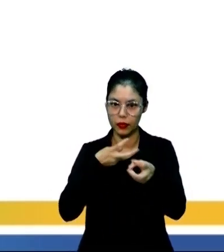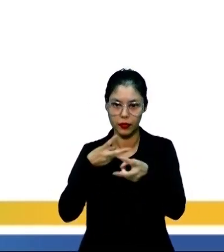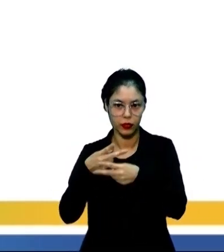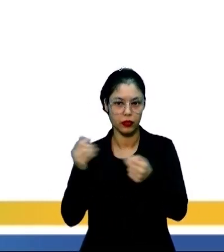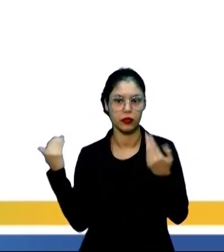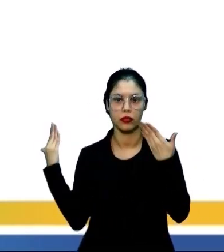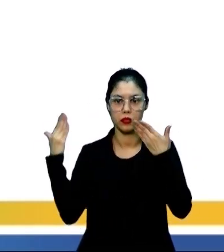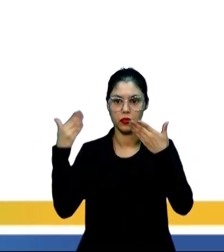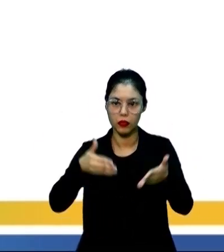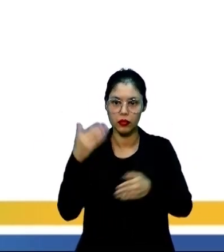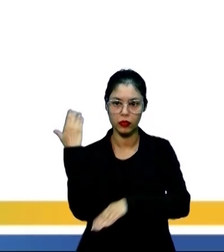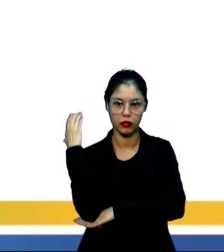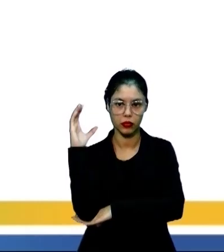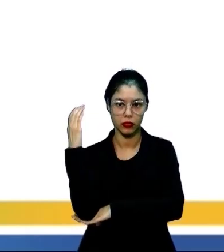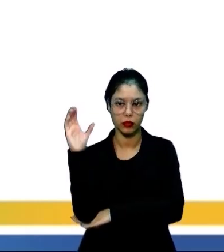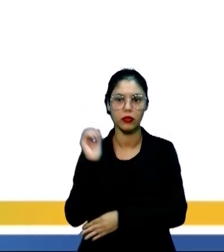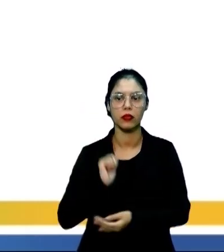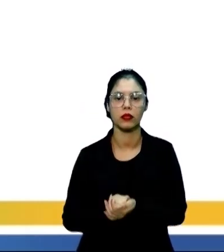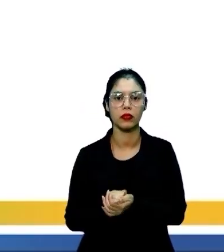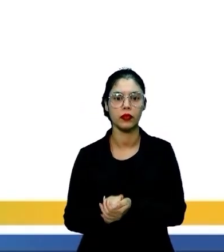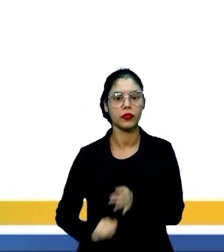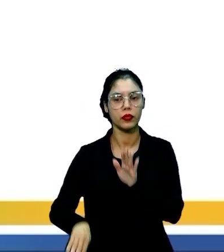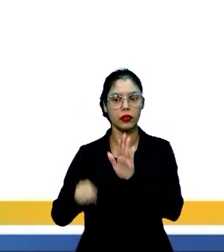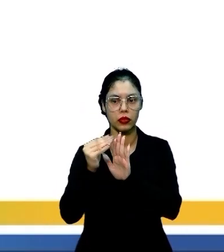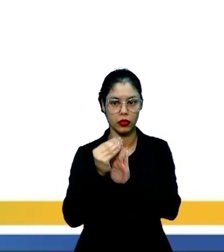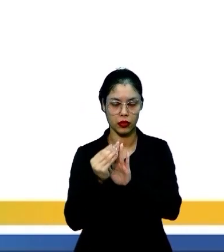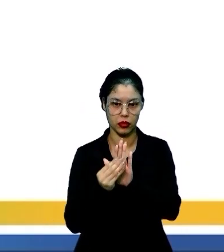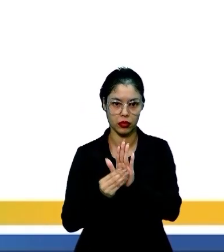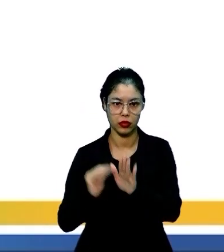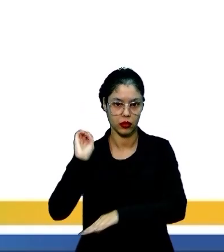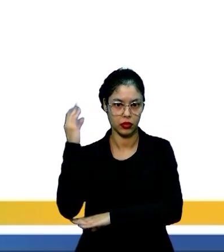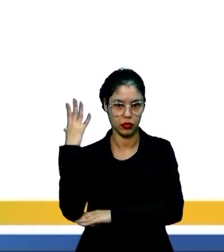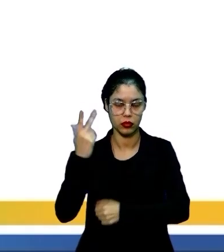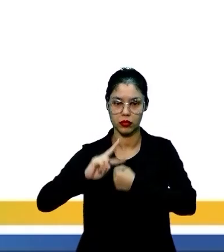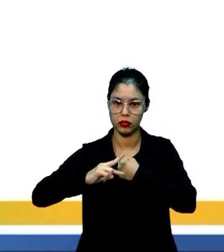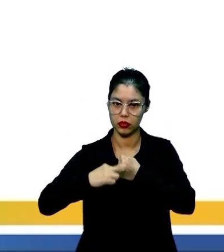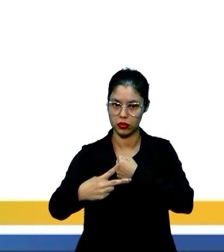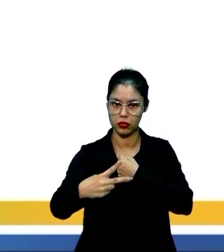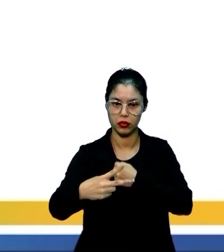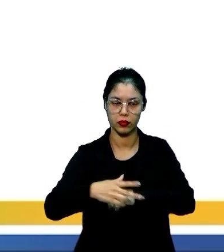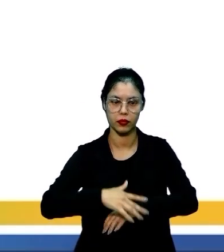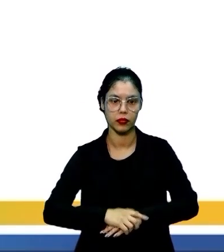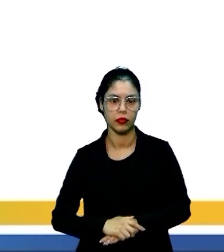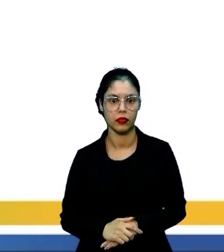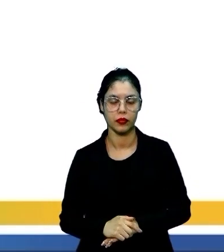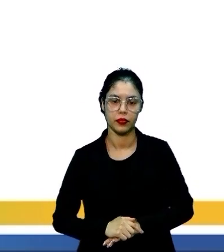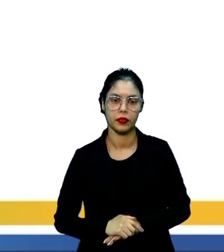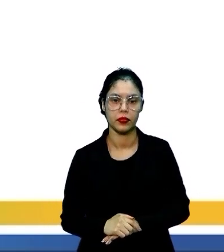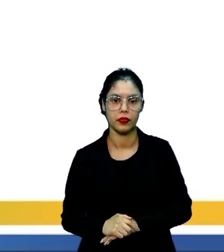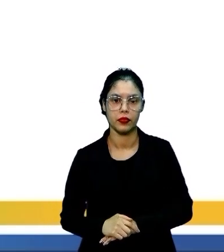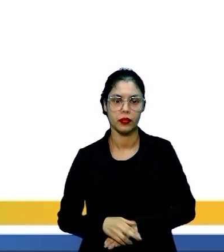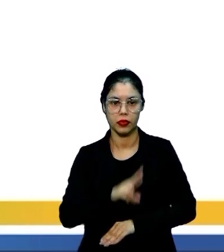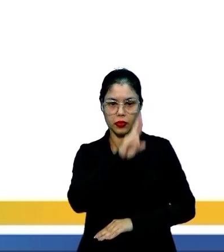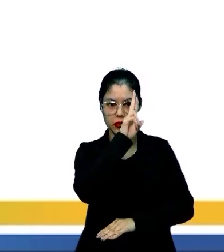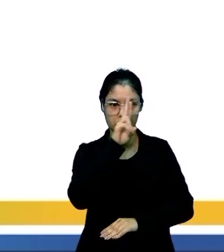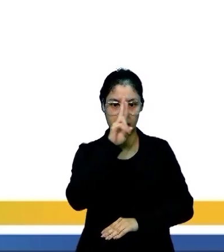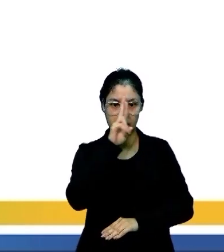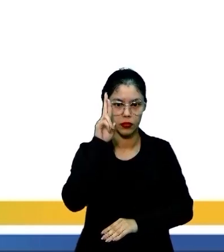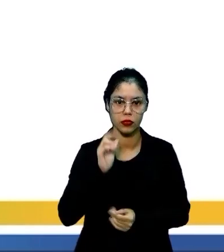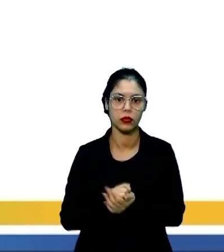conseguiu objetividade científica por estabelecer causas e consequências. Letra